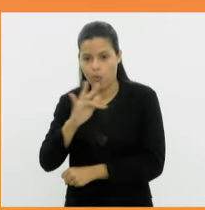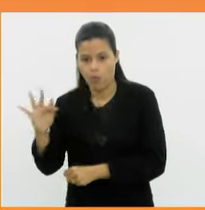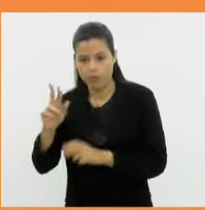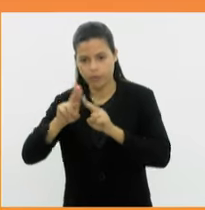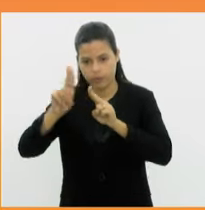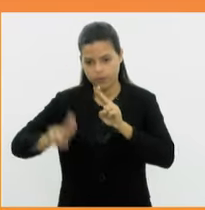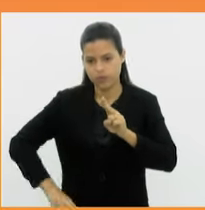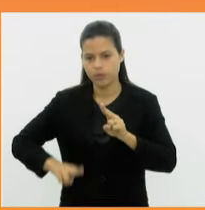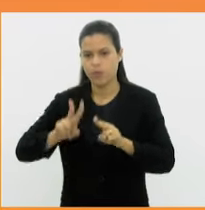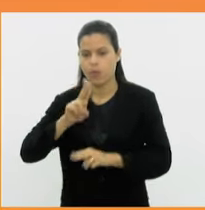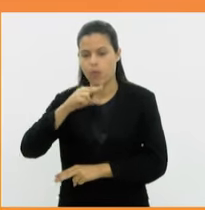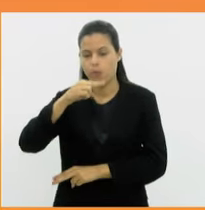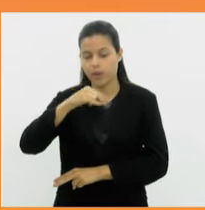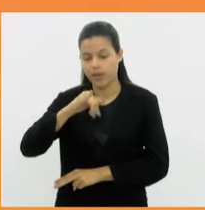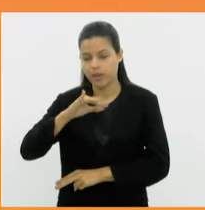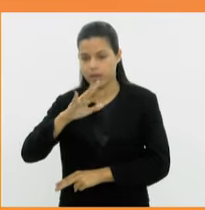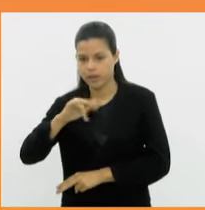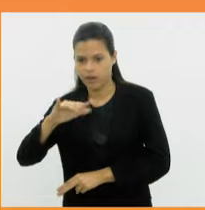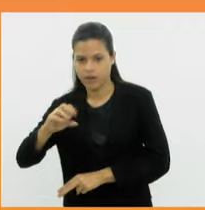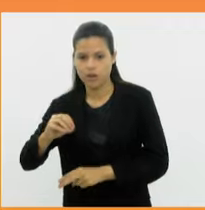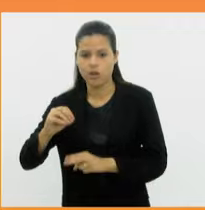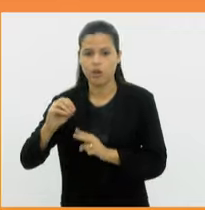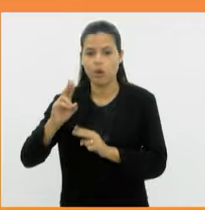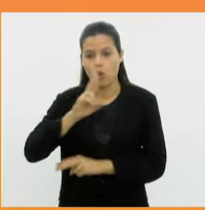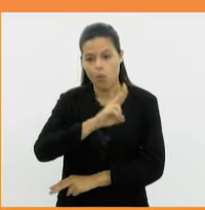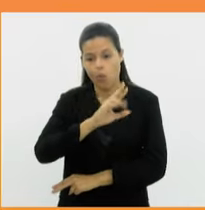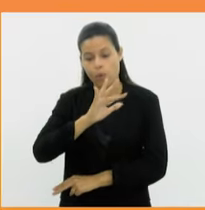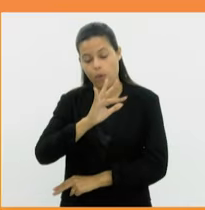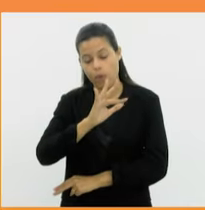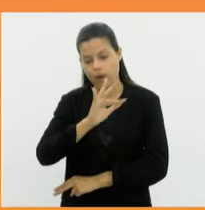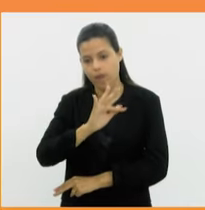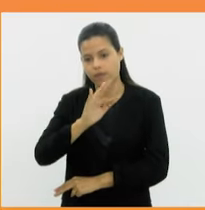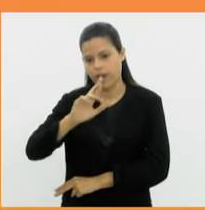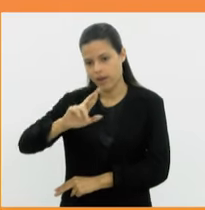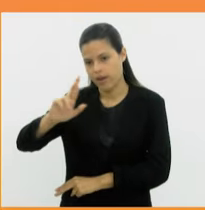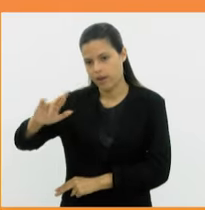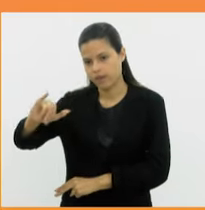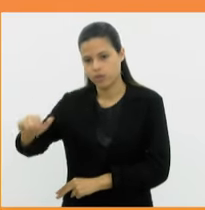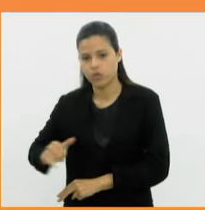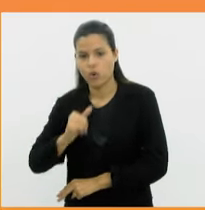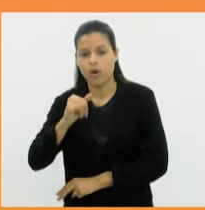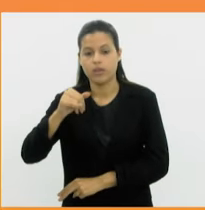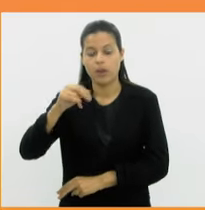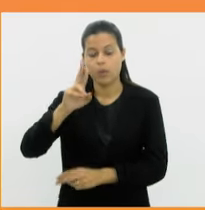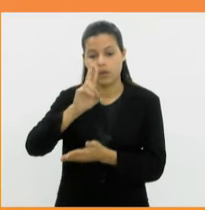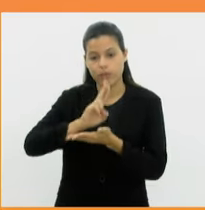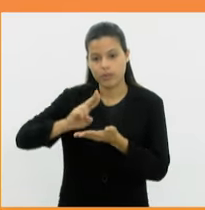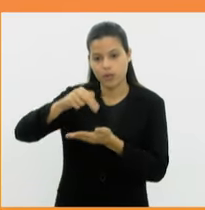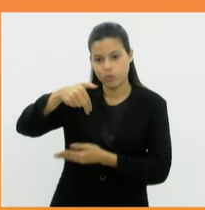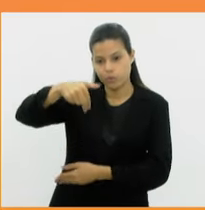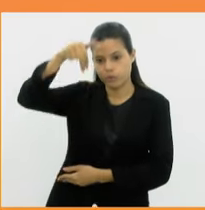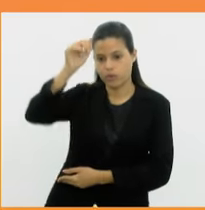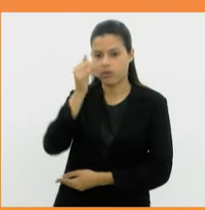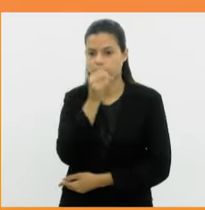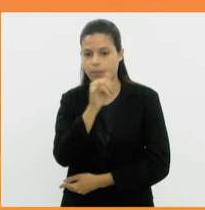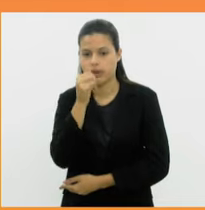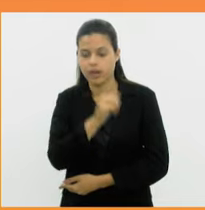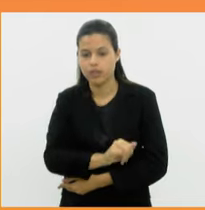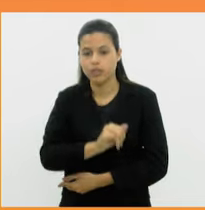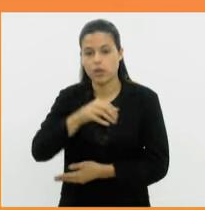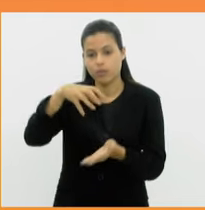UFRJ, Unirio, Universidade Federal Rural do Rio de Janeiro, Universidade Estadual do Norte Fluminense e o Centro Federal de